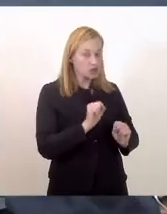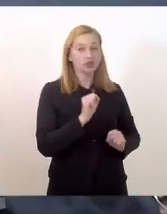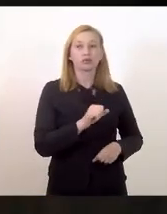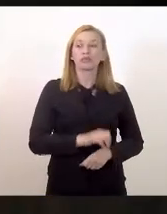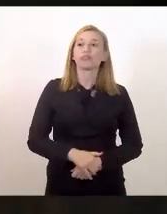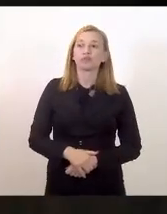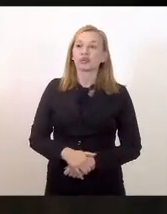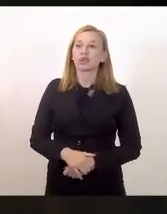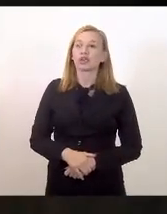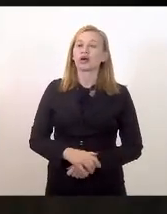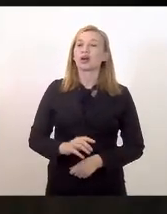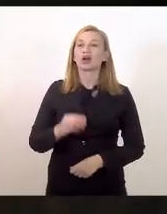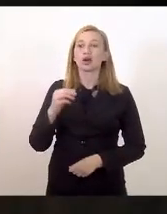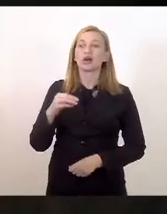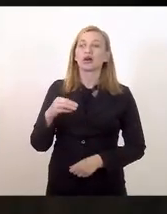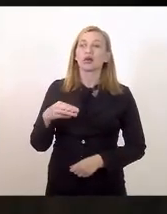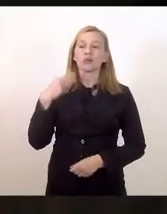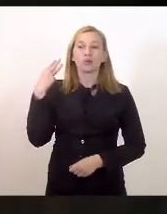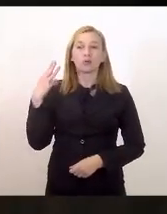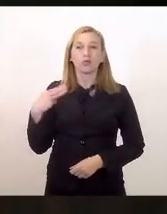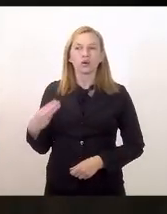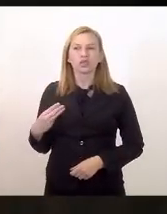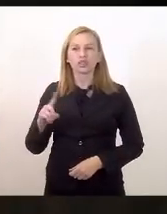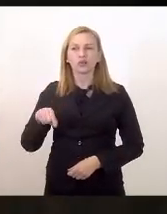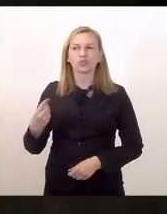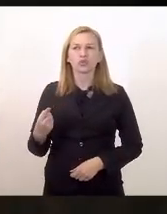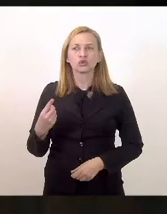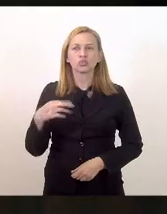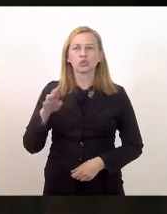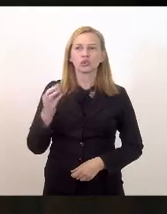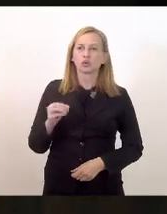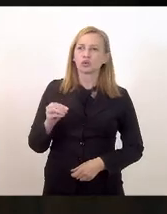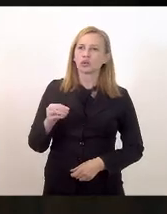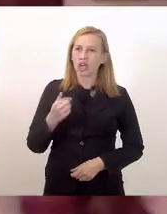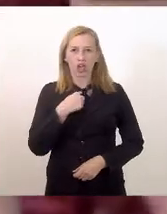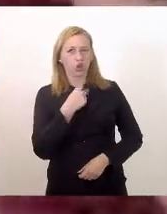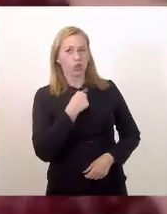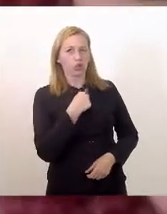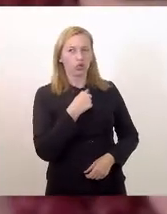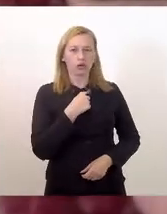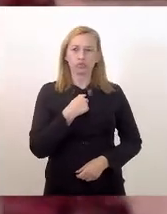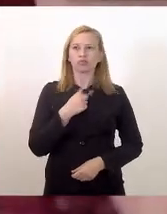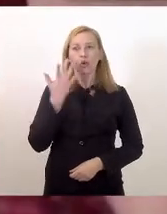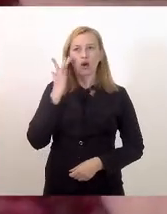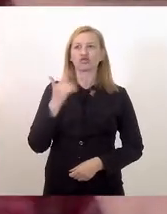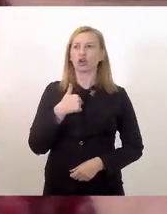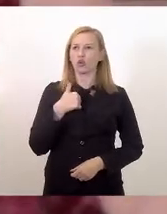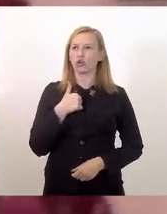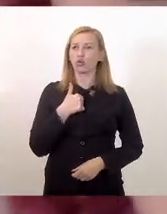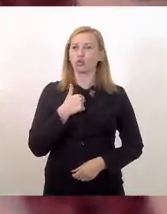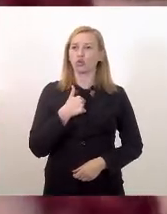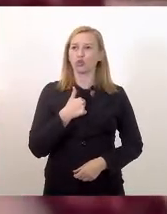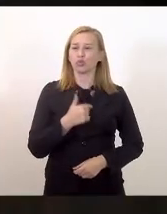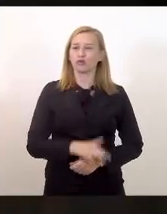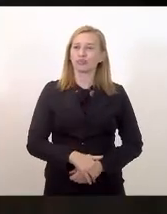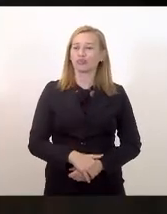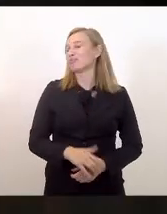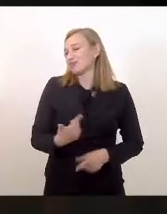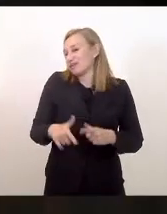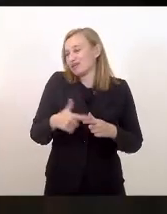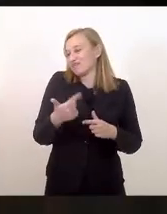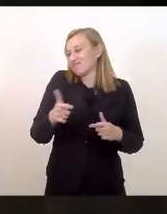depois presidente. Bruno. Acho que era eu, presidente. Depois da Alana. Eu acho. Tem